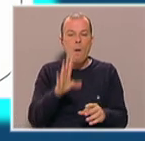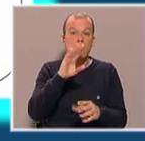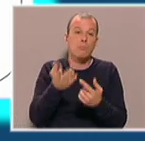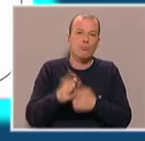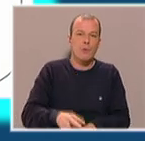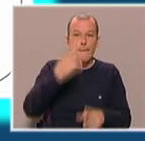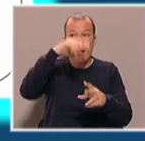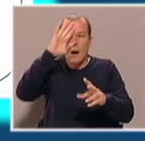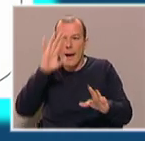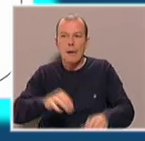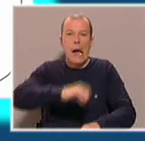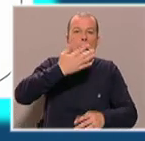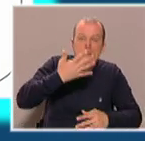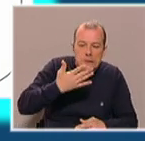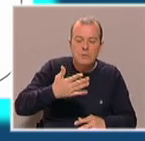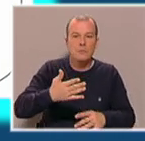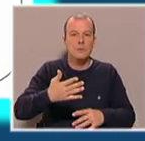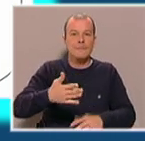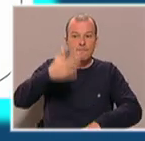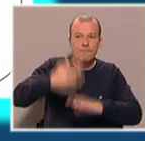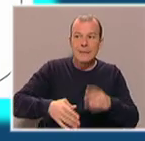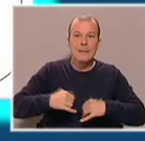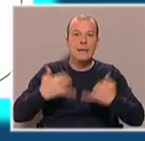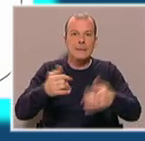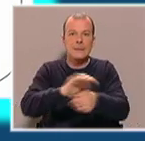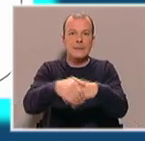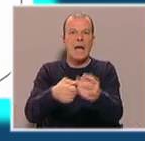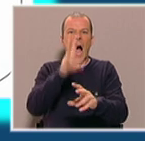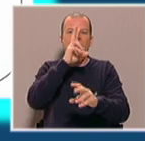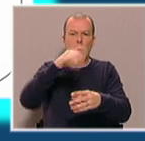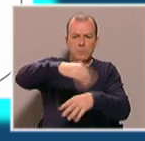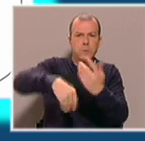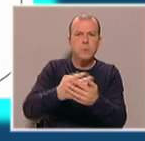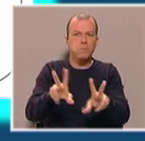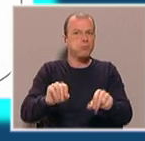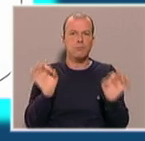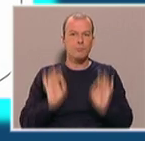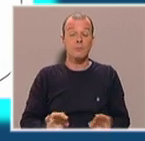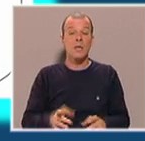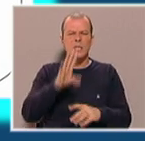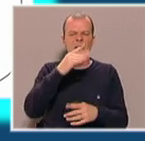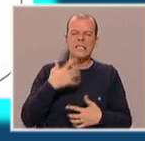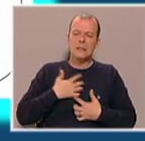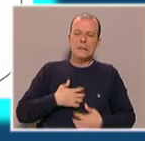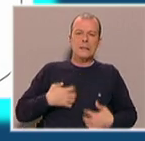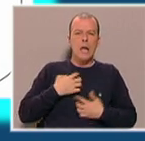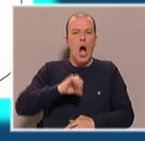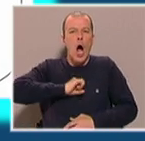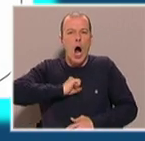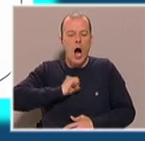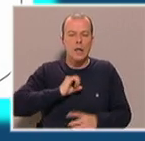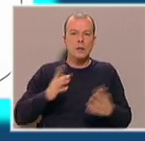nos enganarmos e tossirmos ou espirrar para a mão, devemos logo a seguir lavar ou desinfetar com álcool. Se estivermos meio adoentados, com tosse, devemos